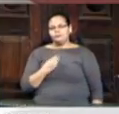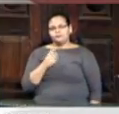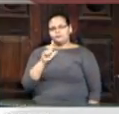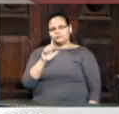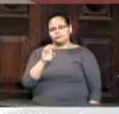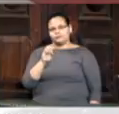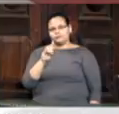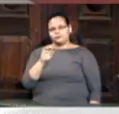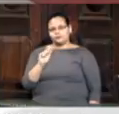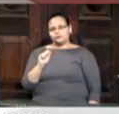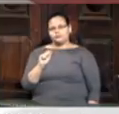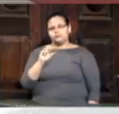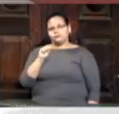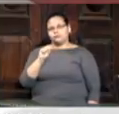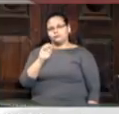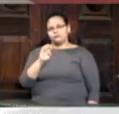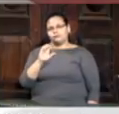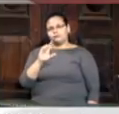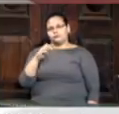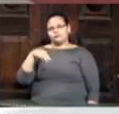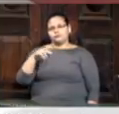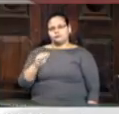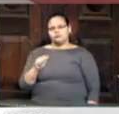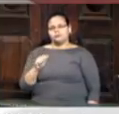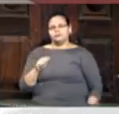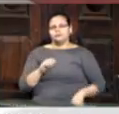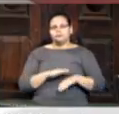para fazer uso da palavra.